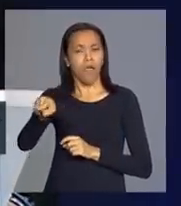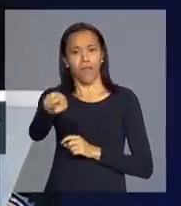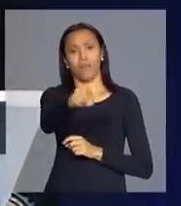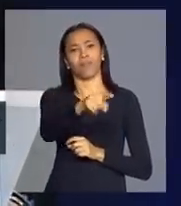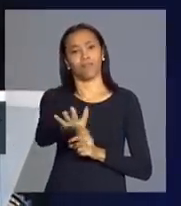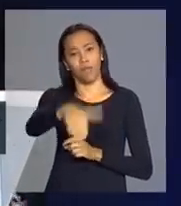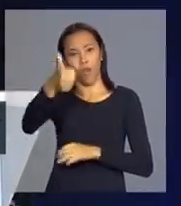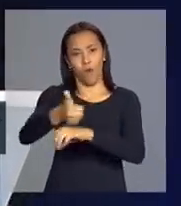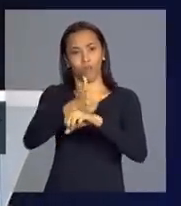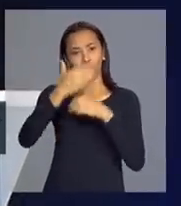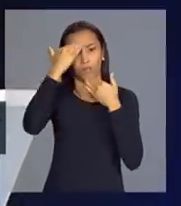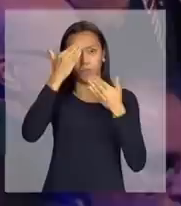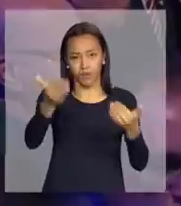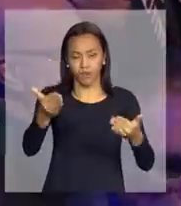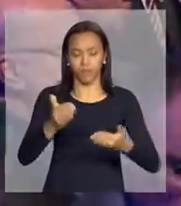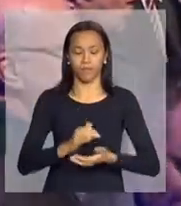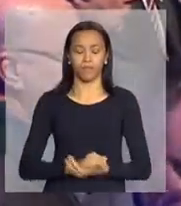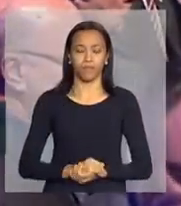melhores partes. Muito obrigada.